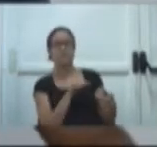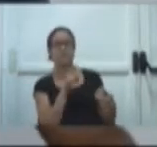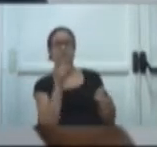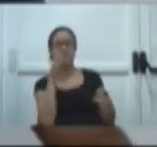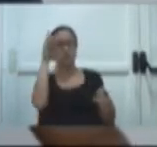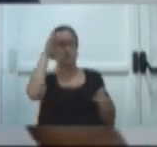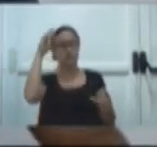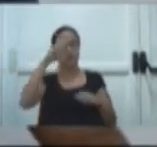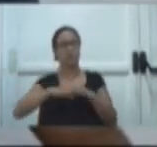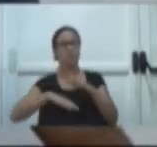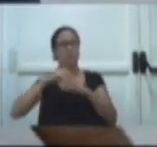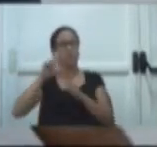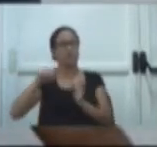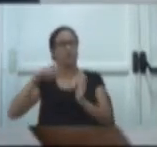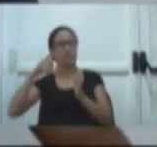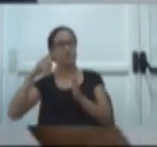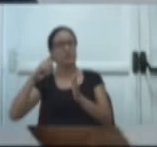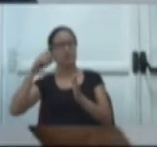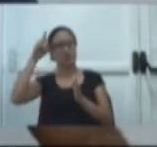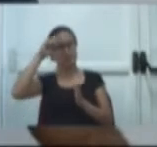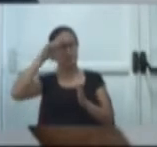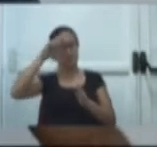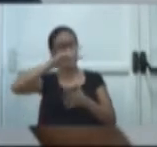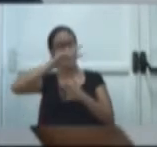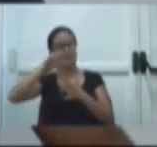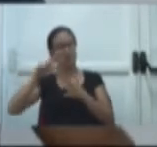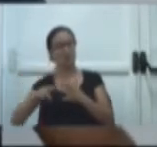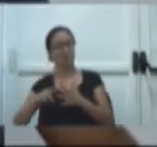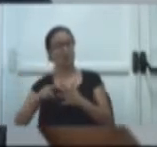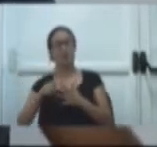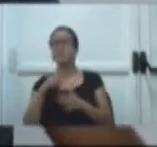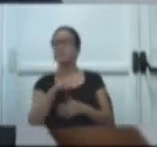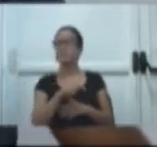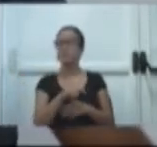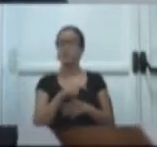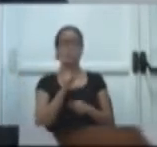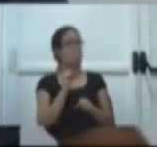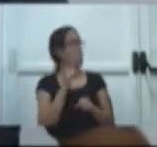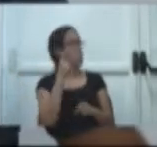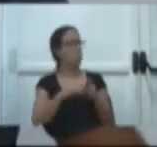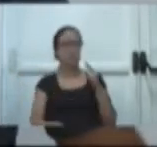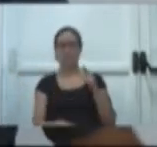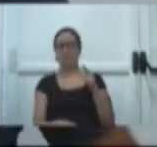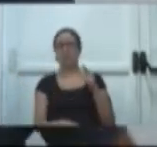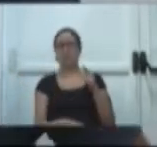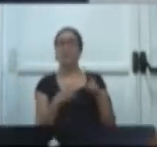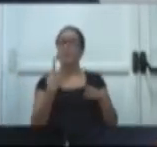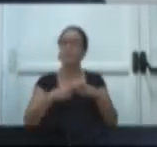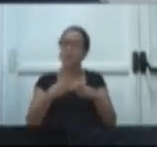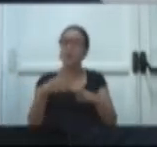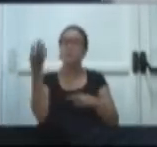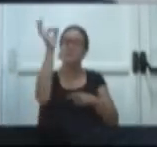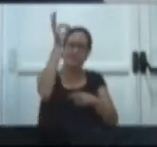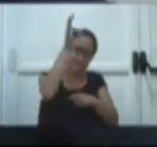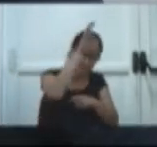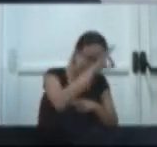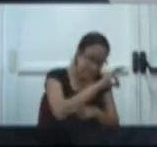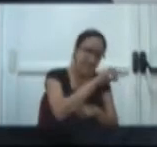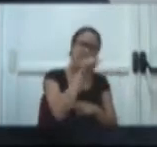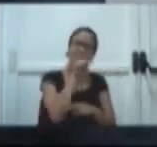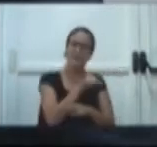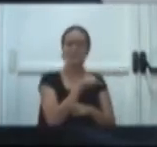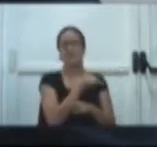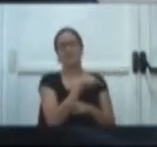o conhecimento teórico de combater o mosquito da dengue. Todo mundo sabe na teoria. Portanto, falar que faltou